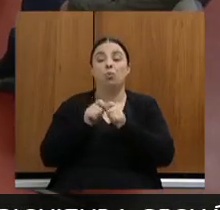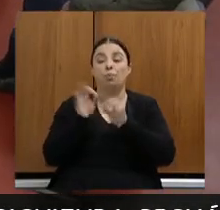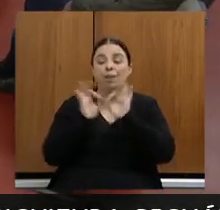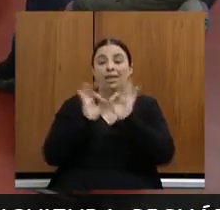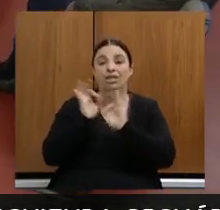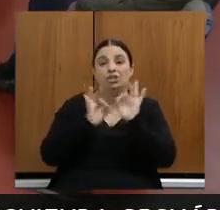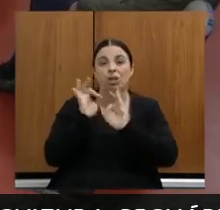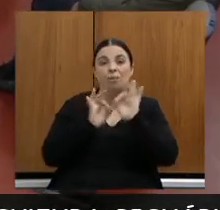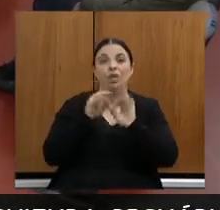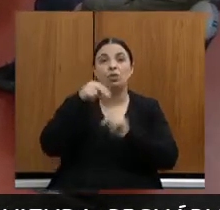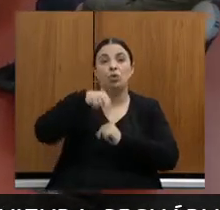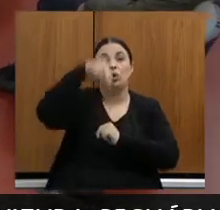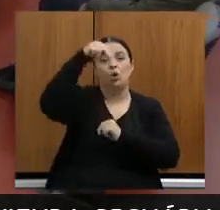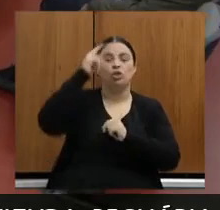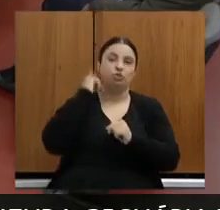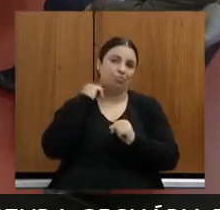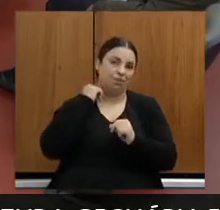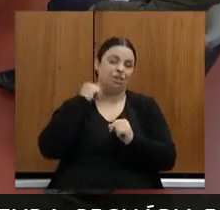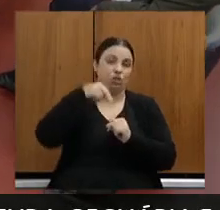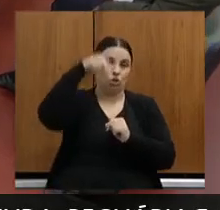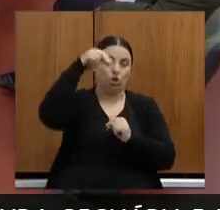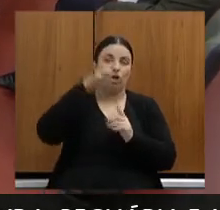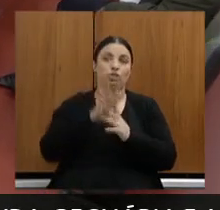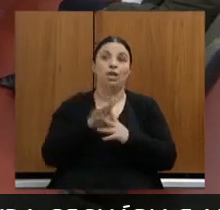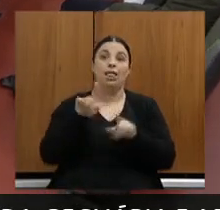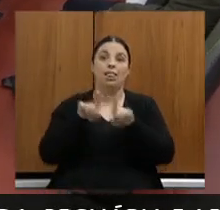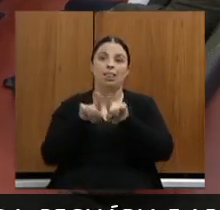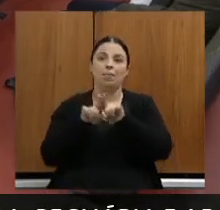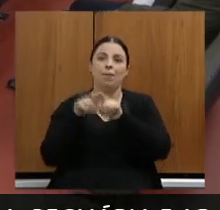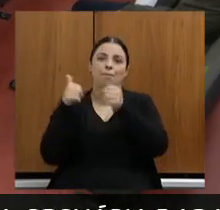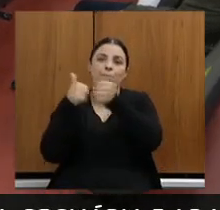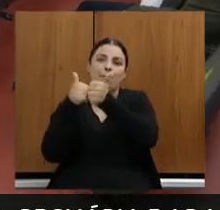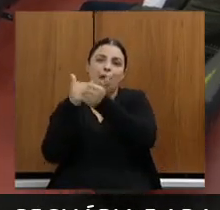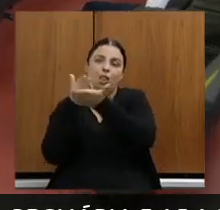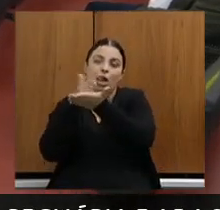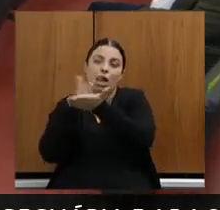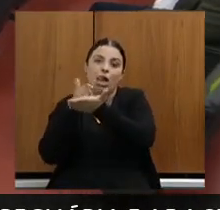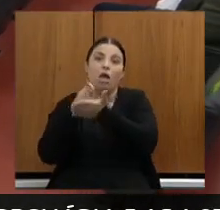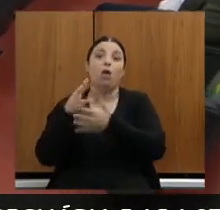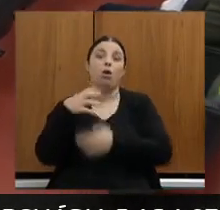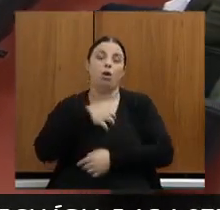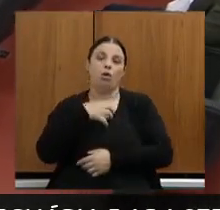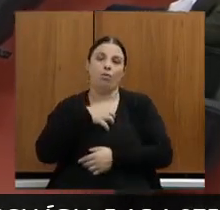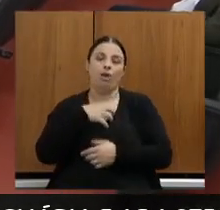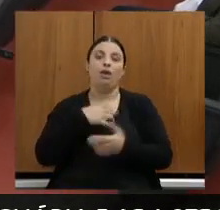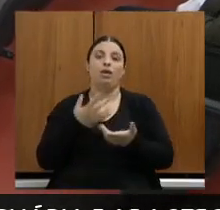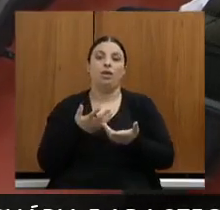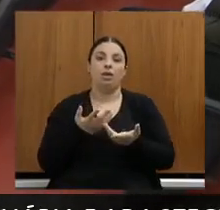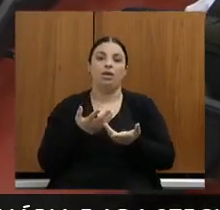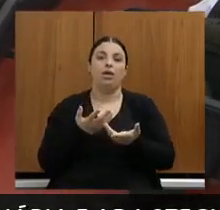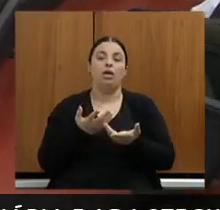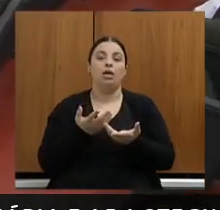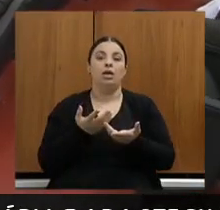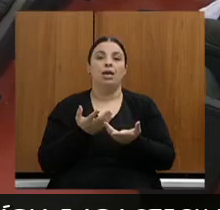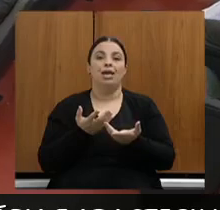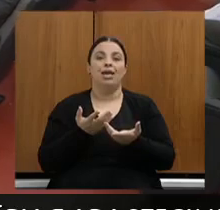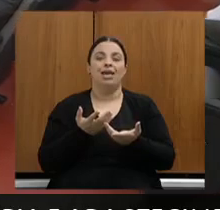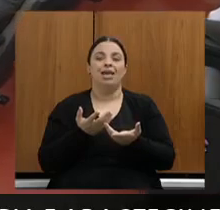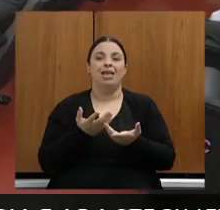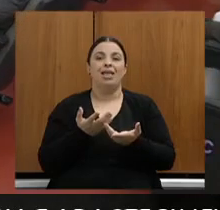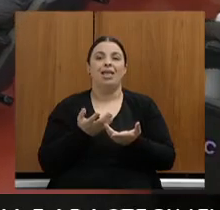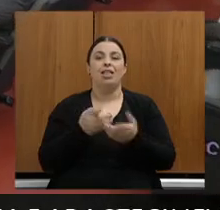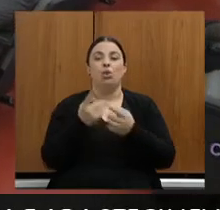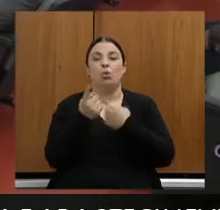Minas abaixo Estado da Bahia uma horta de produção interligando a fruticultura por meio de m z479